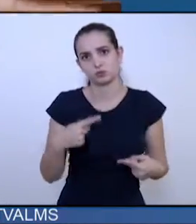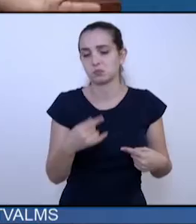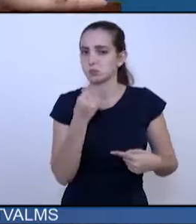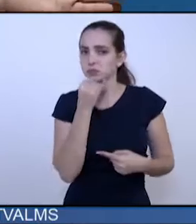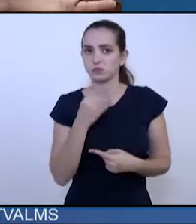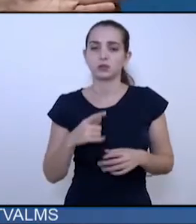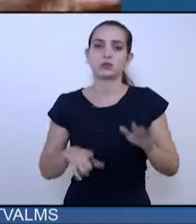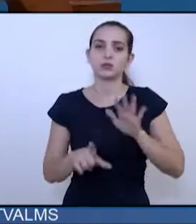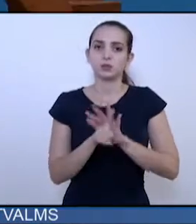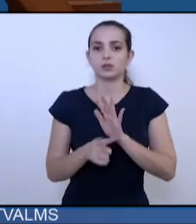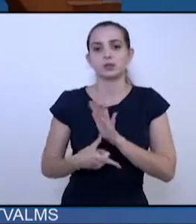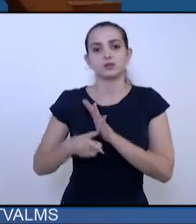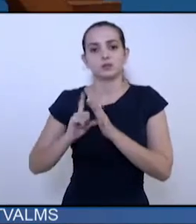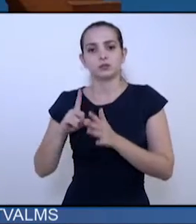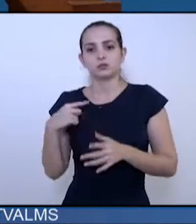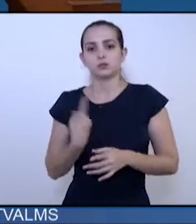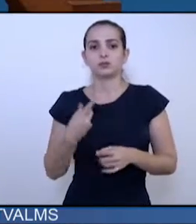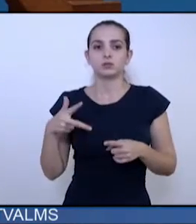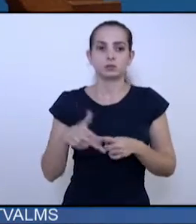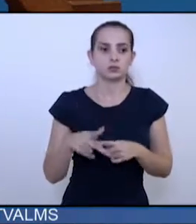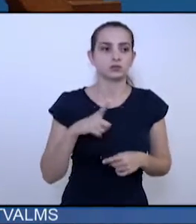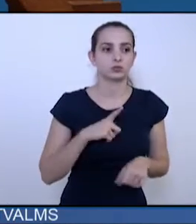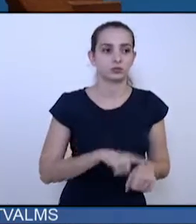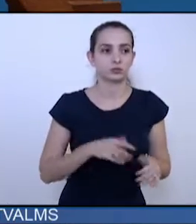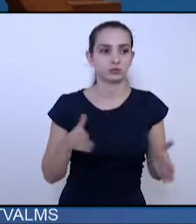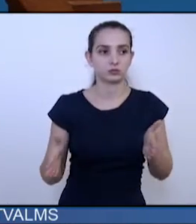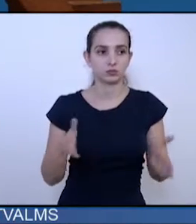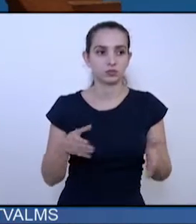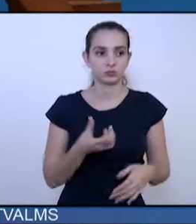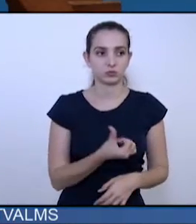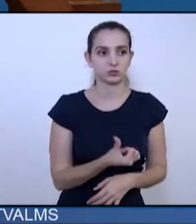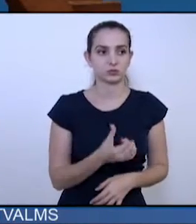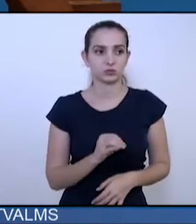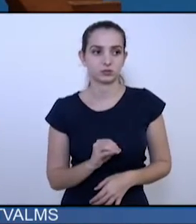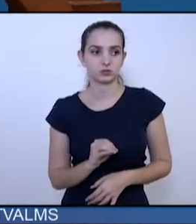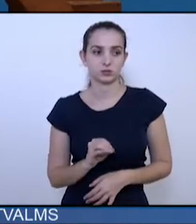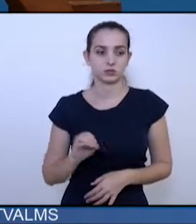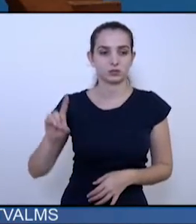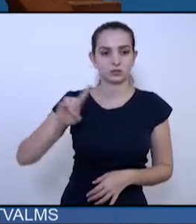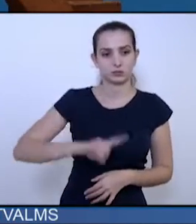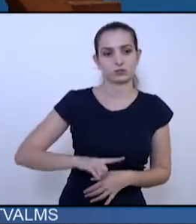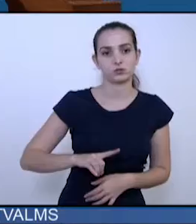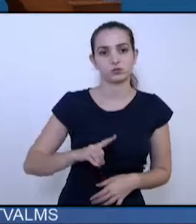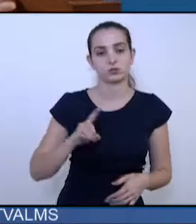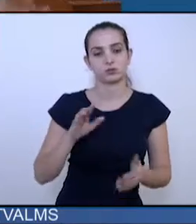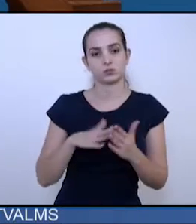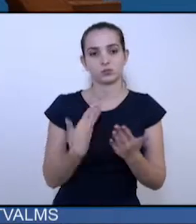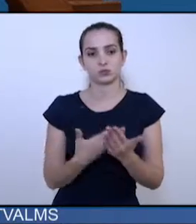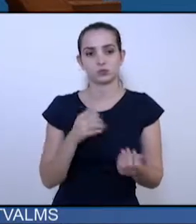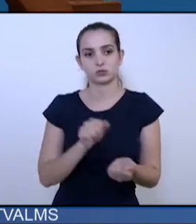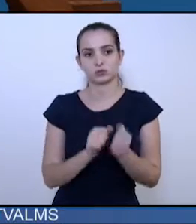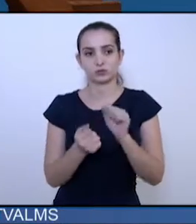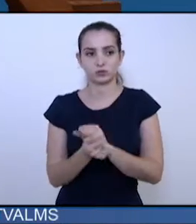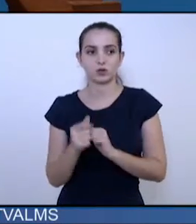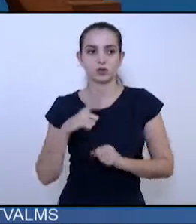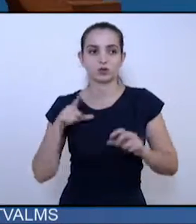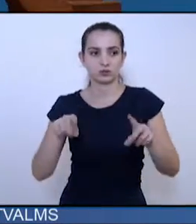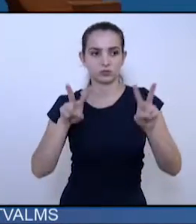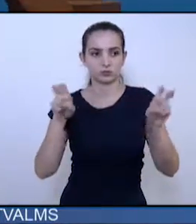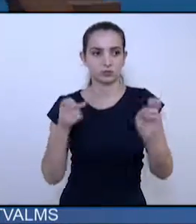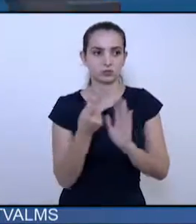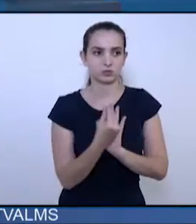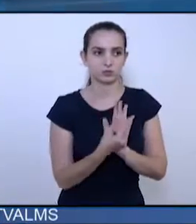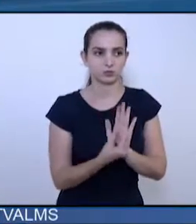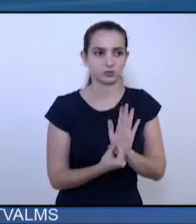exemplo, a lei anterior que nós vetamos estabelecia um prazo de 60 dias para a escola adaptar. E aí entra numa questão orçamentária. Concedo a Vossa Excelência uma parte. O